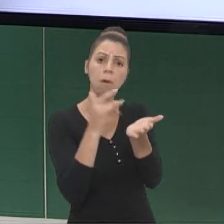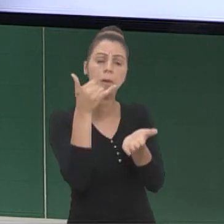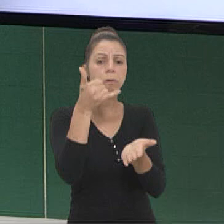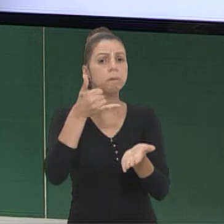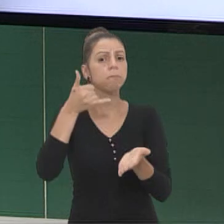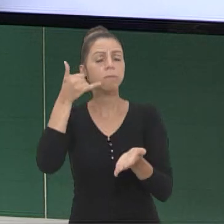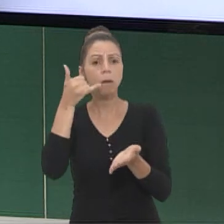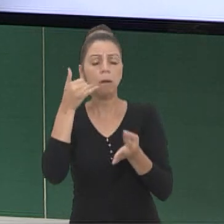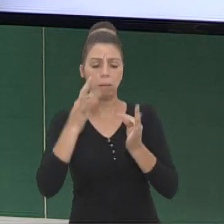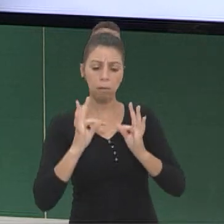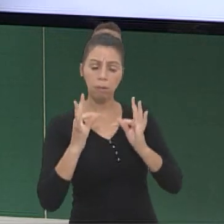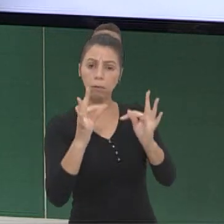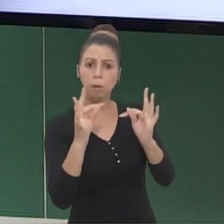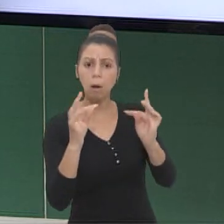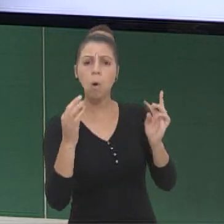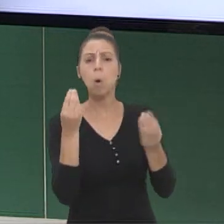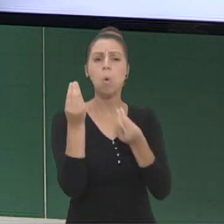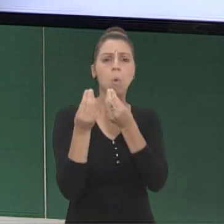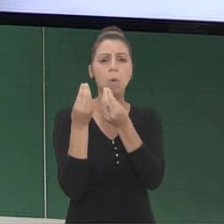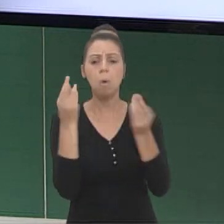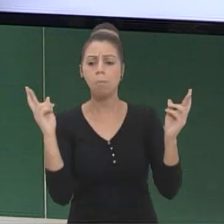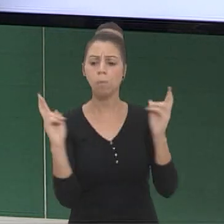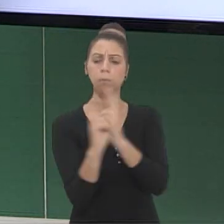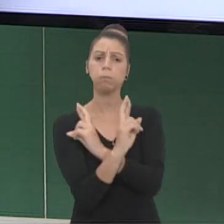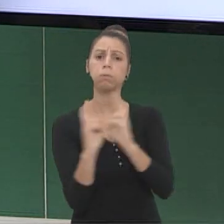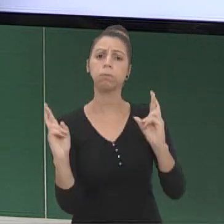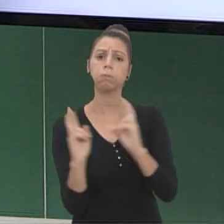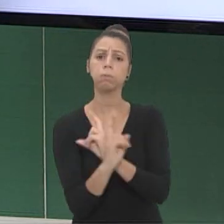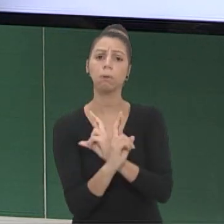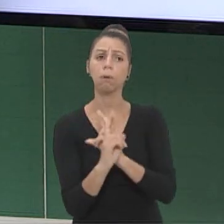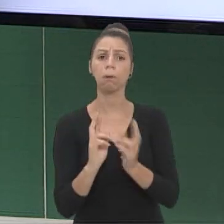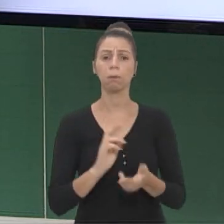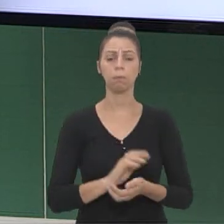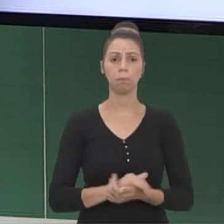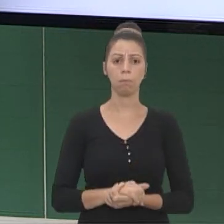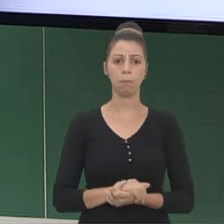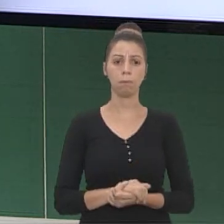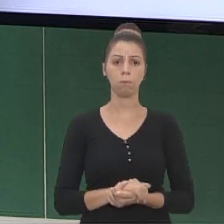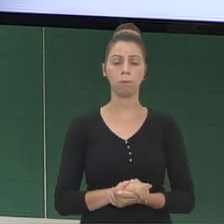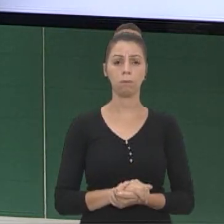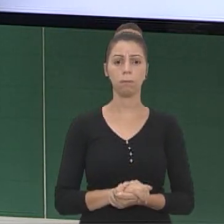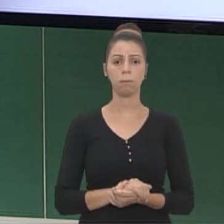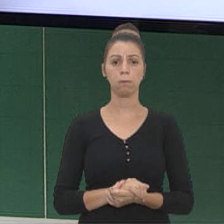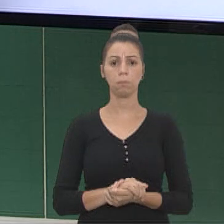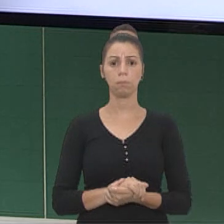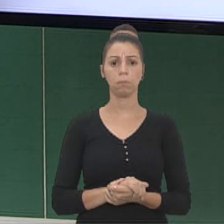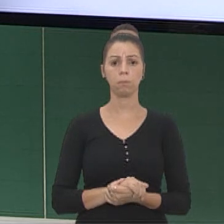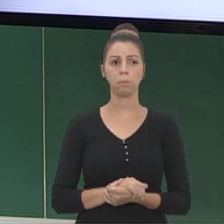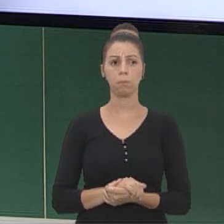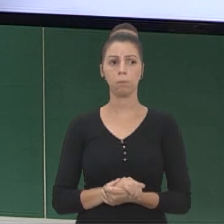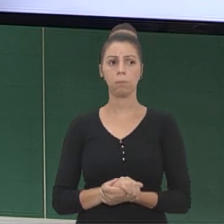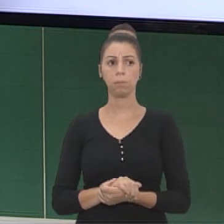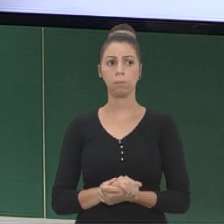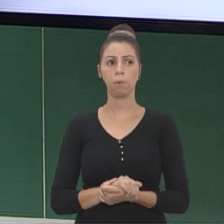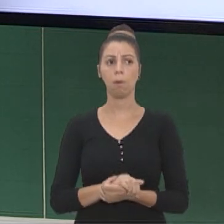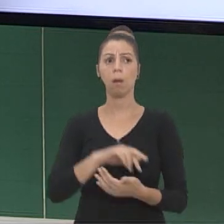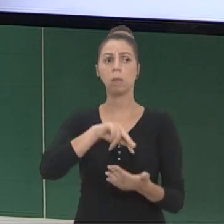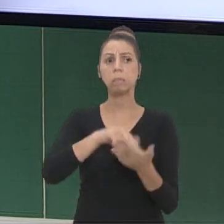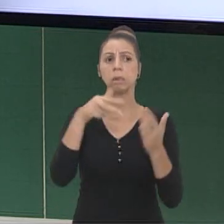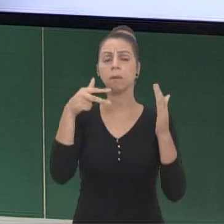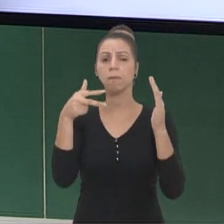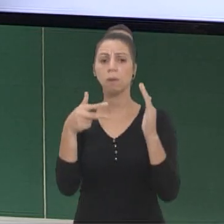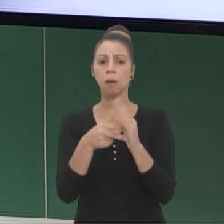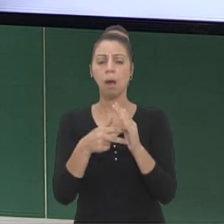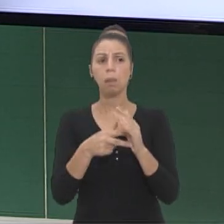uma ferramenta tecnológica. Não é mesmo? Vamos pensar juntos aí. E titular, como eu havia falado para vocês, olha o significado da